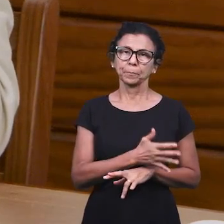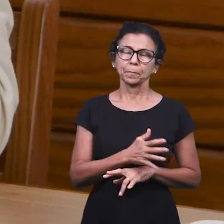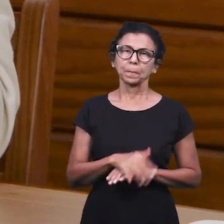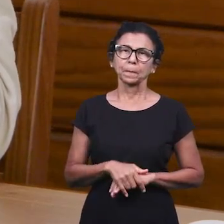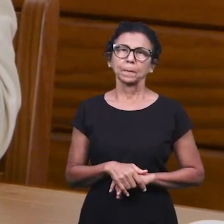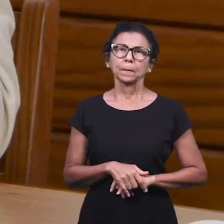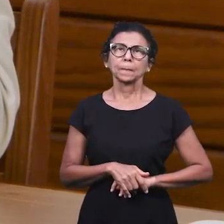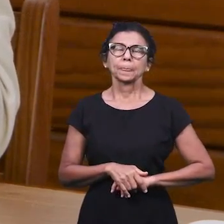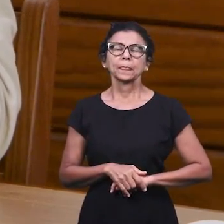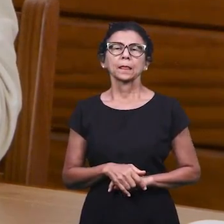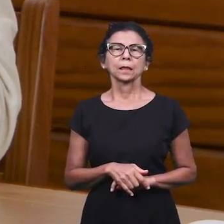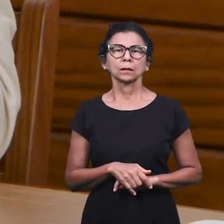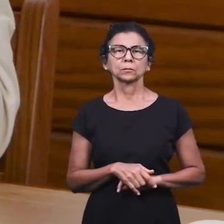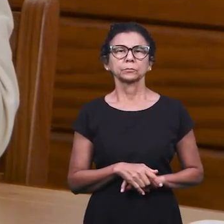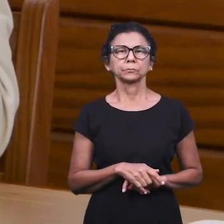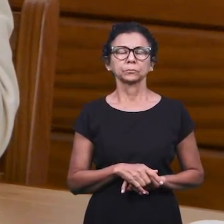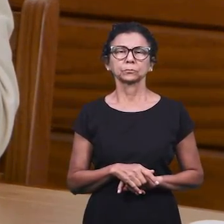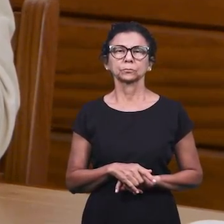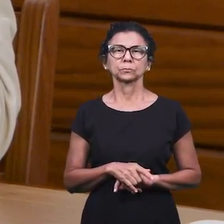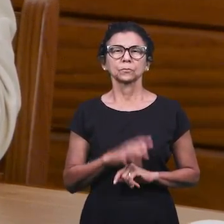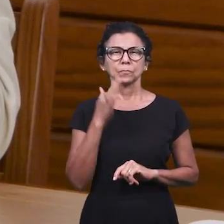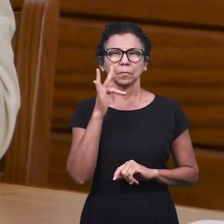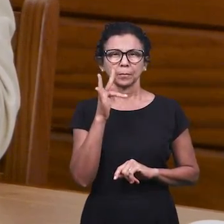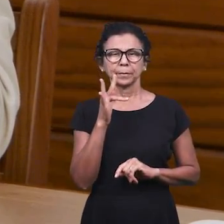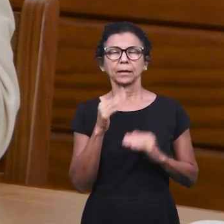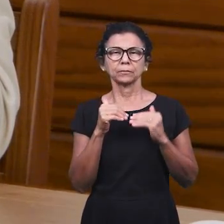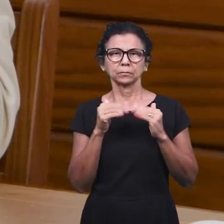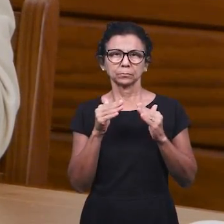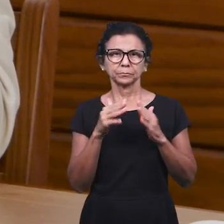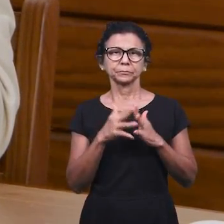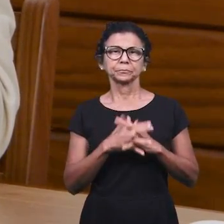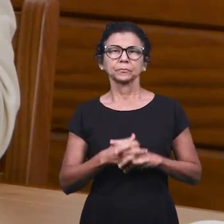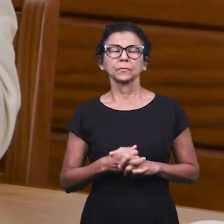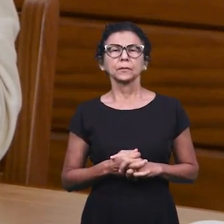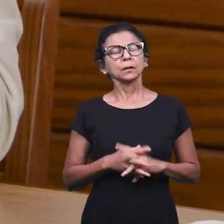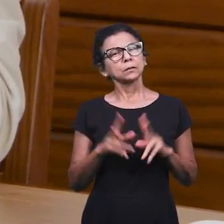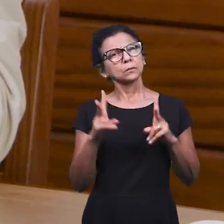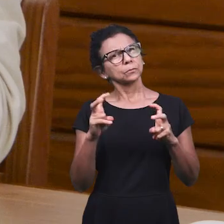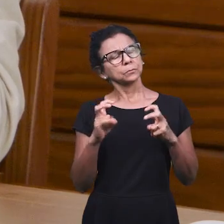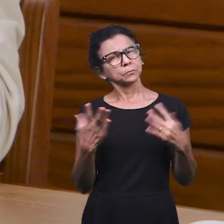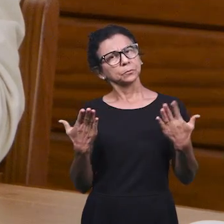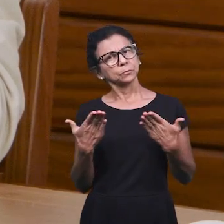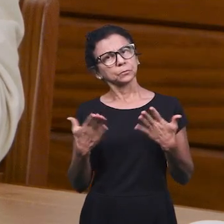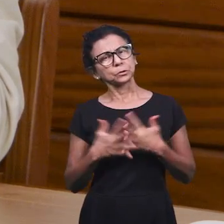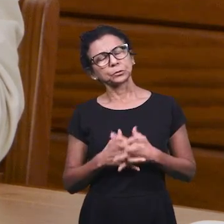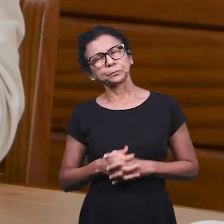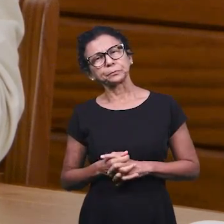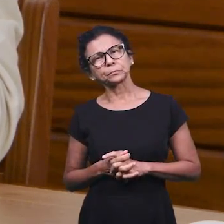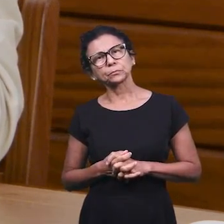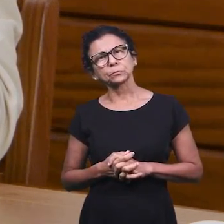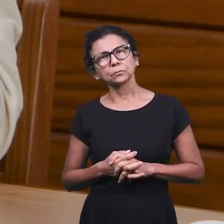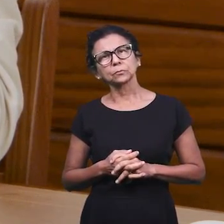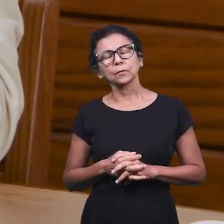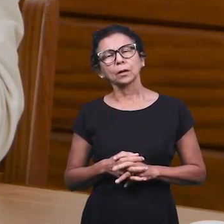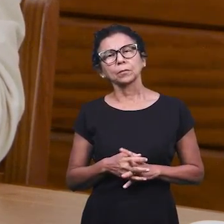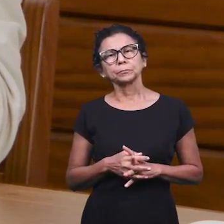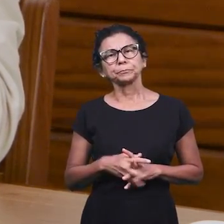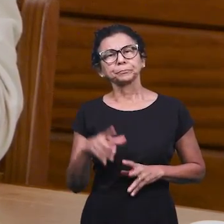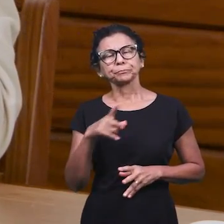seguinte, fazer um breve comentário aqui sobre esse aspecto. Hoje você pode observar que